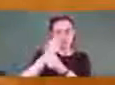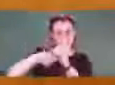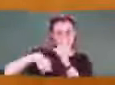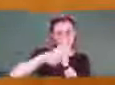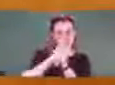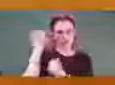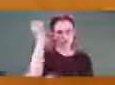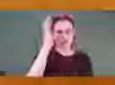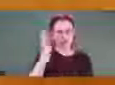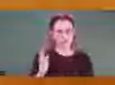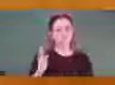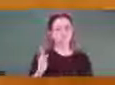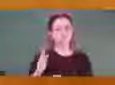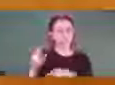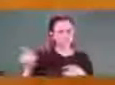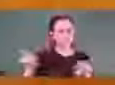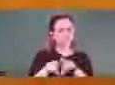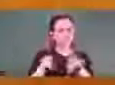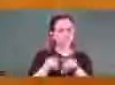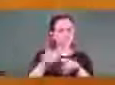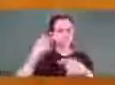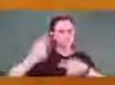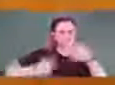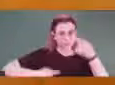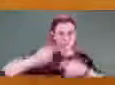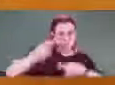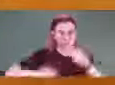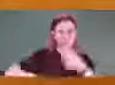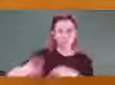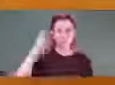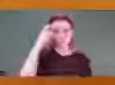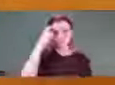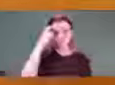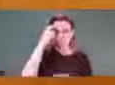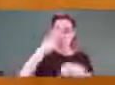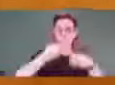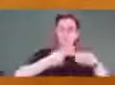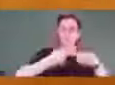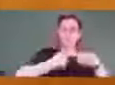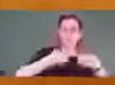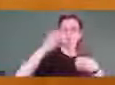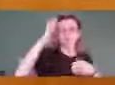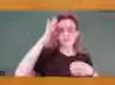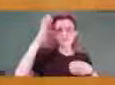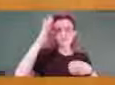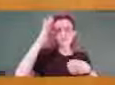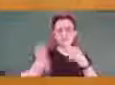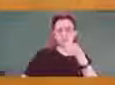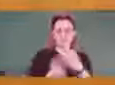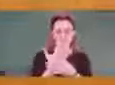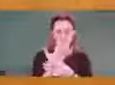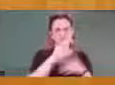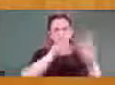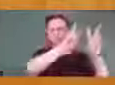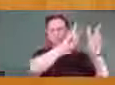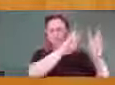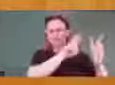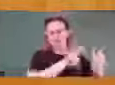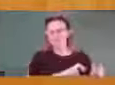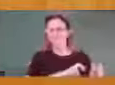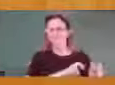vamos falar também de políticas culturais e de cidades criativas entre vários outros temas o culto e